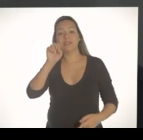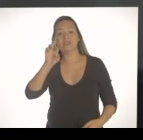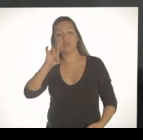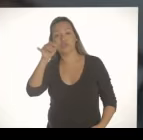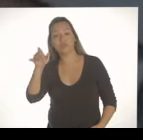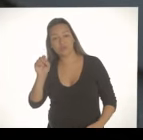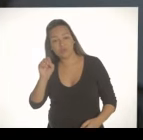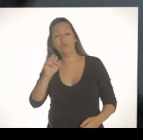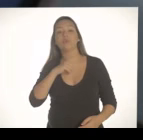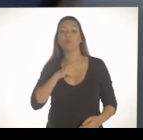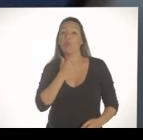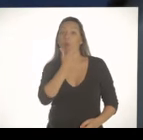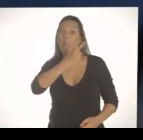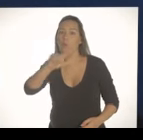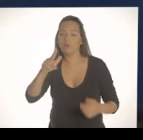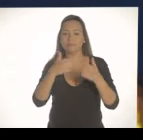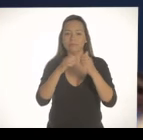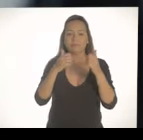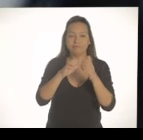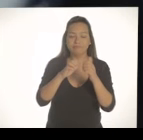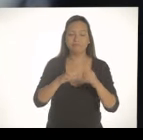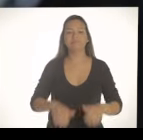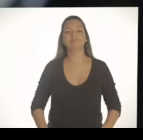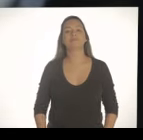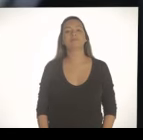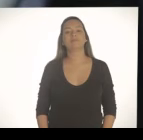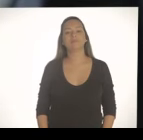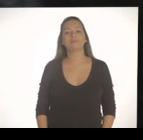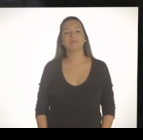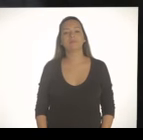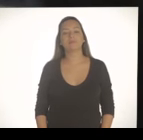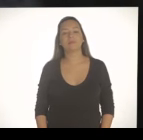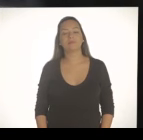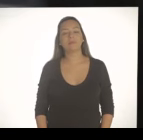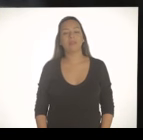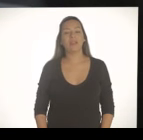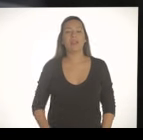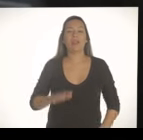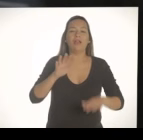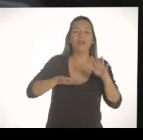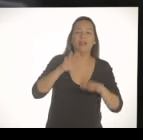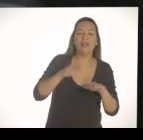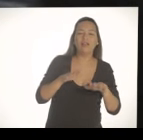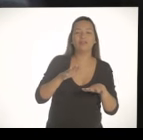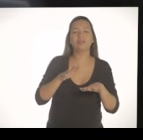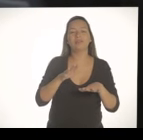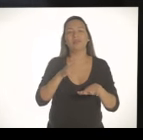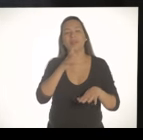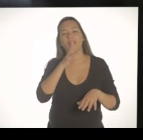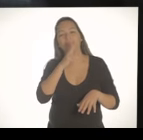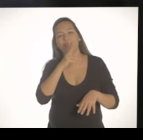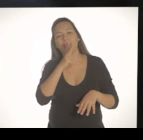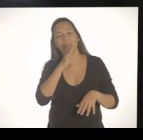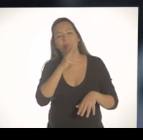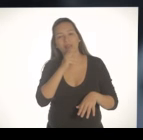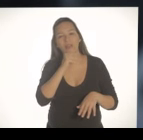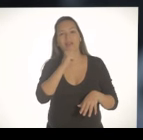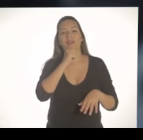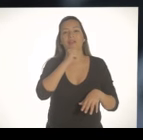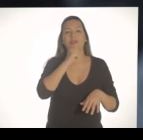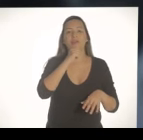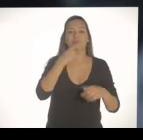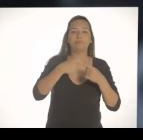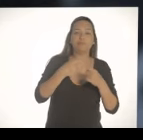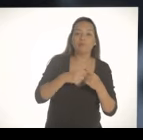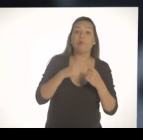pego um outro ônibus. Se passamos mal aqui 2, 3 da manhã, não tem como, socorro.